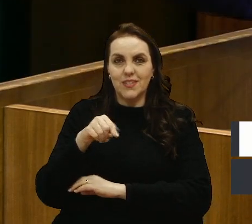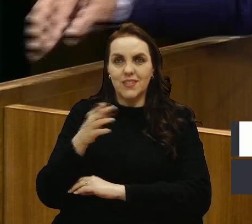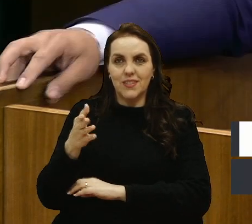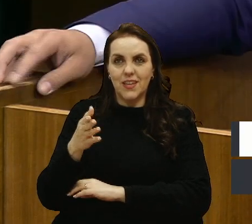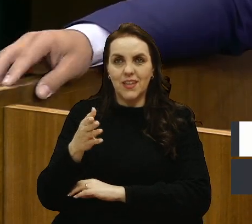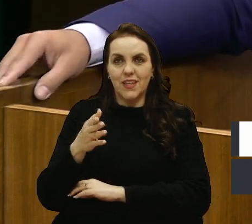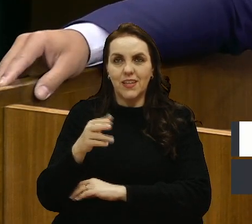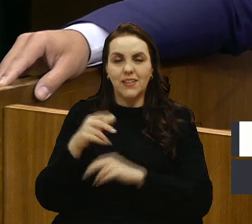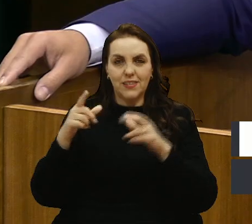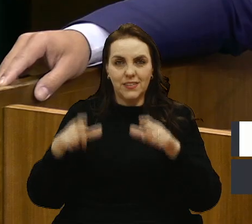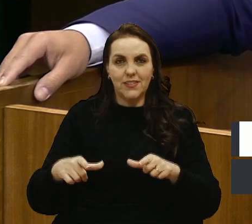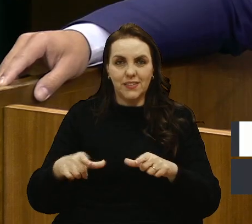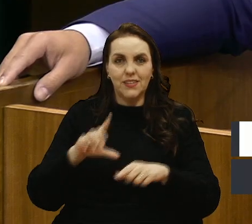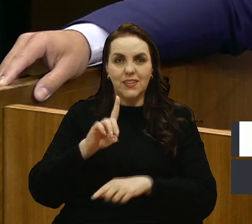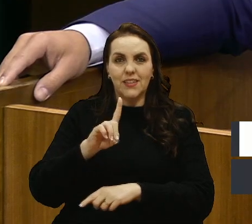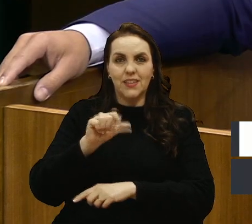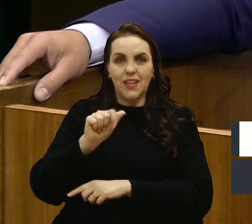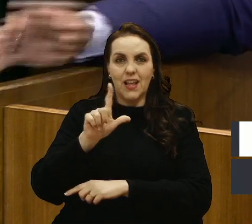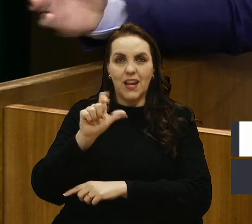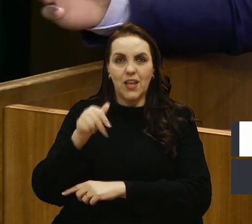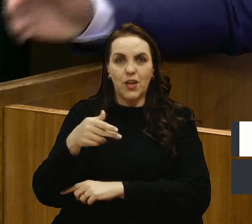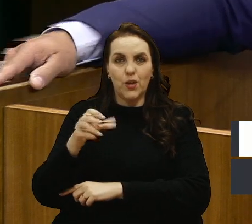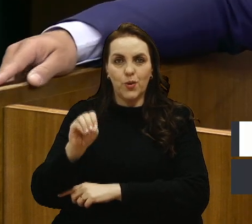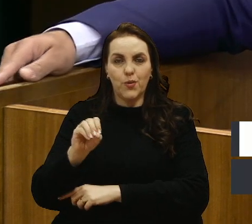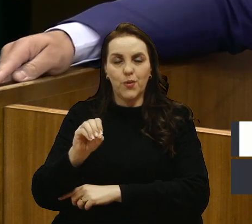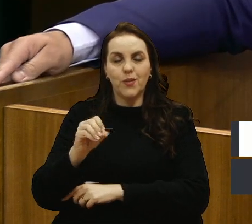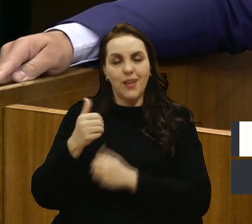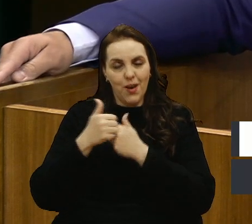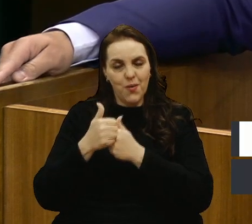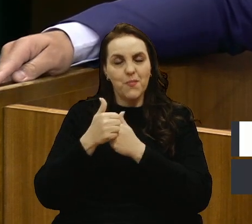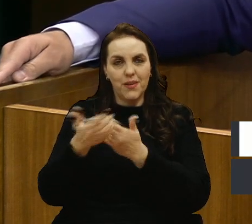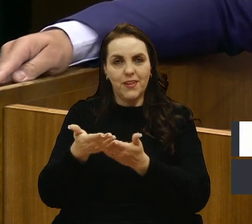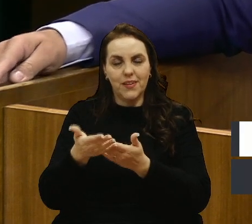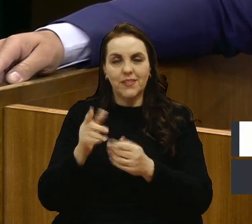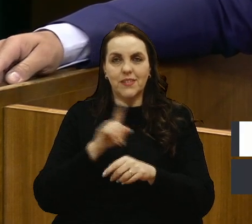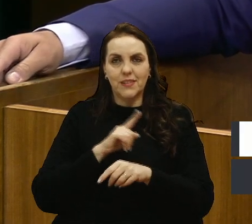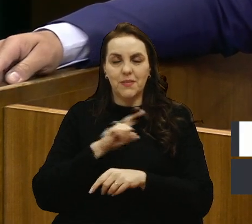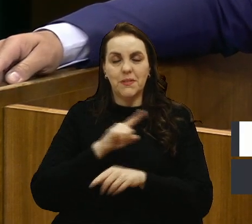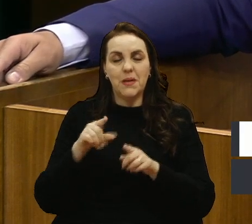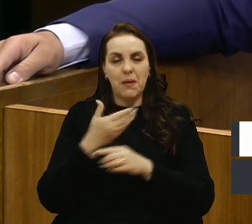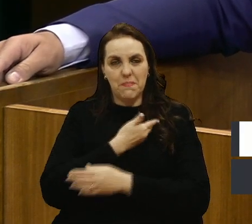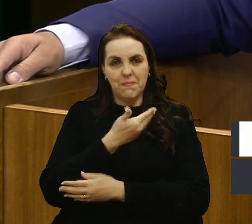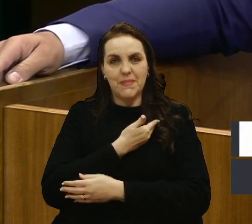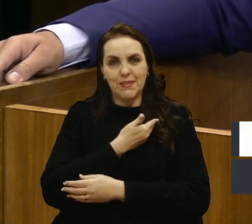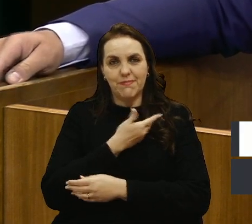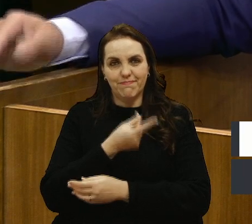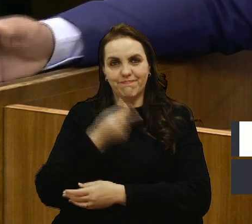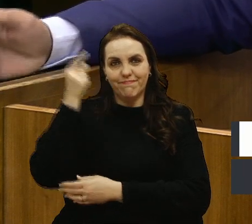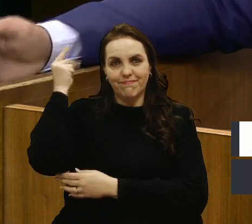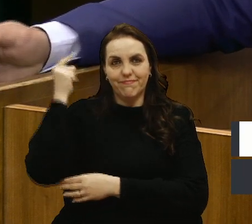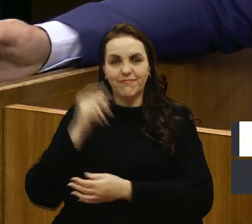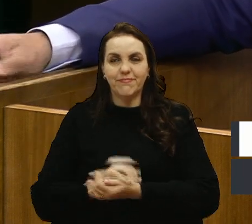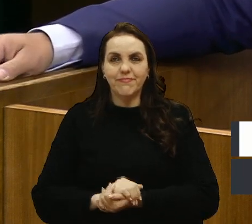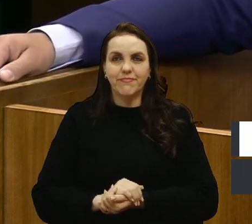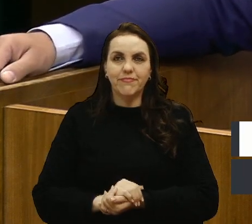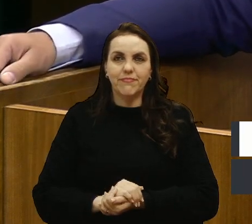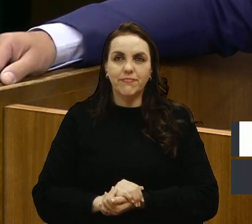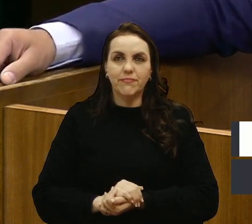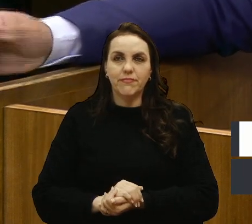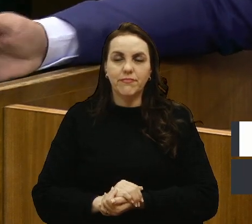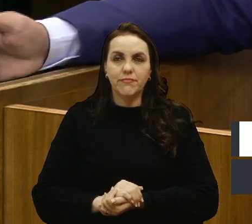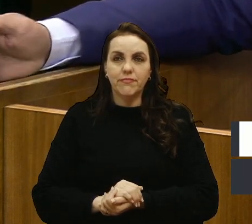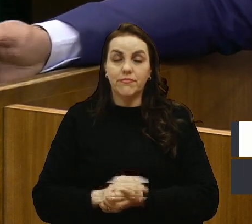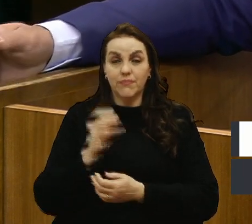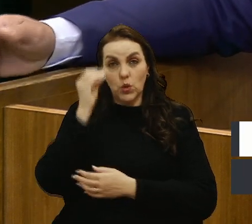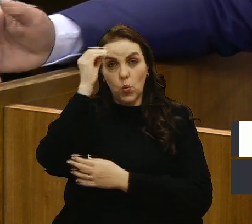lá dos Dalanho, que está aí nos acompanhando também. Seja bem-vindo, meu amigo velho. E estamos levando esse conhecimento para os